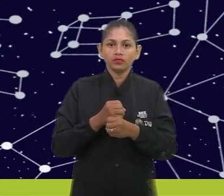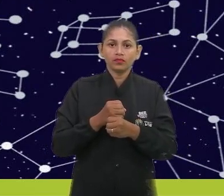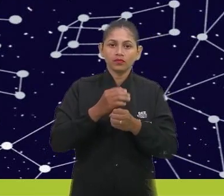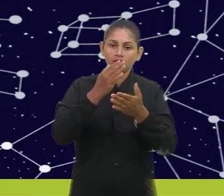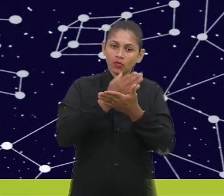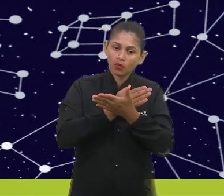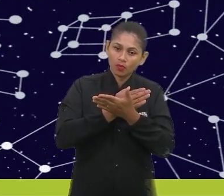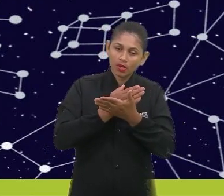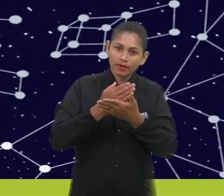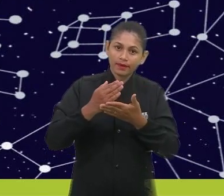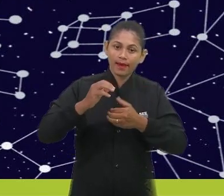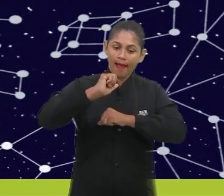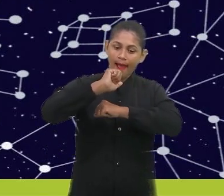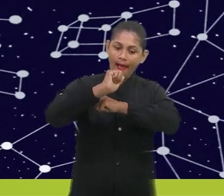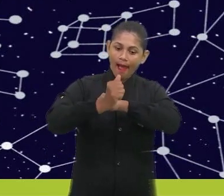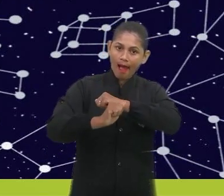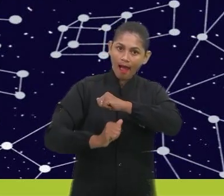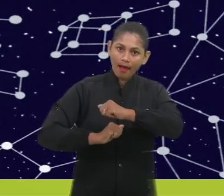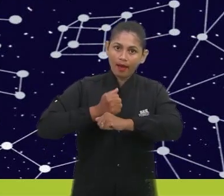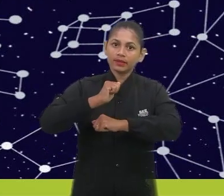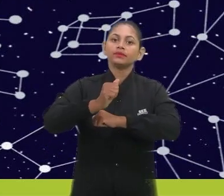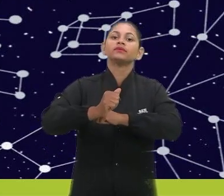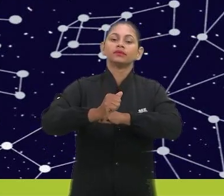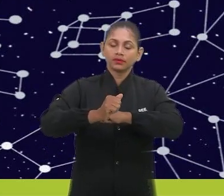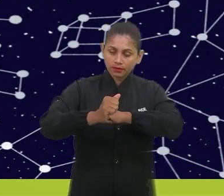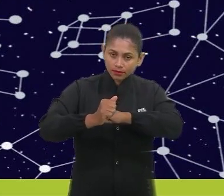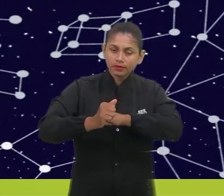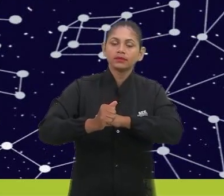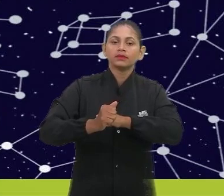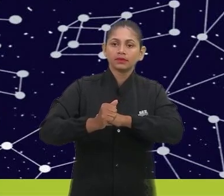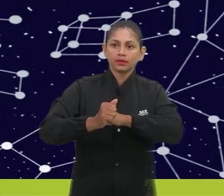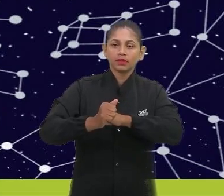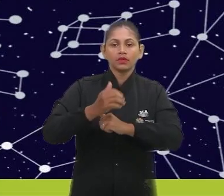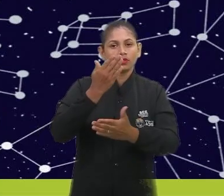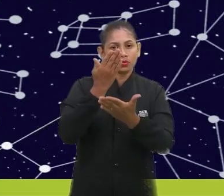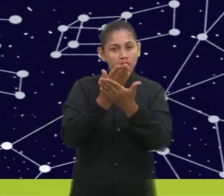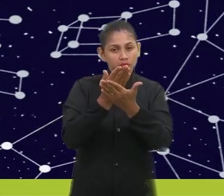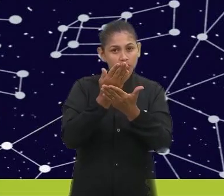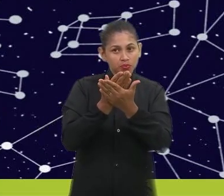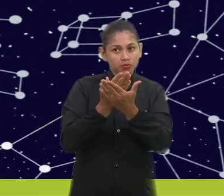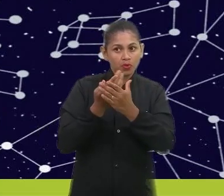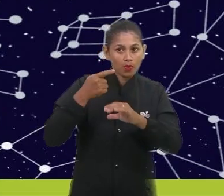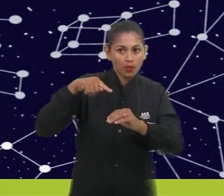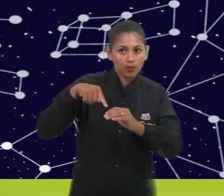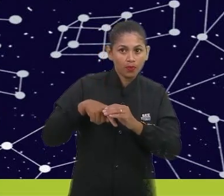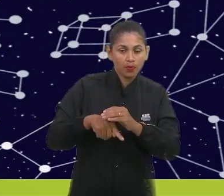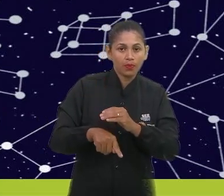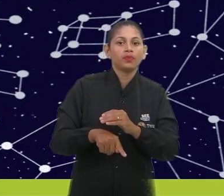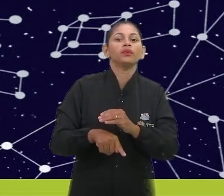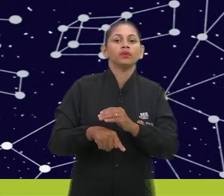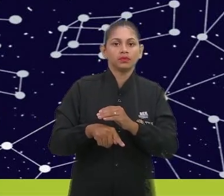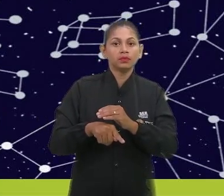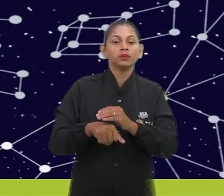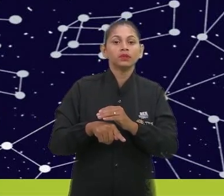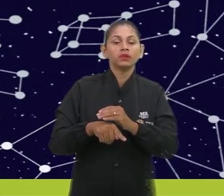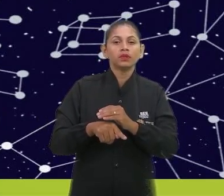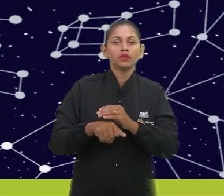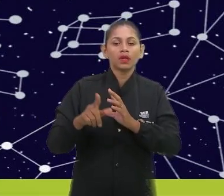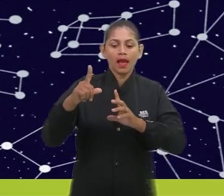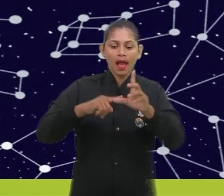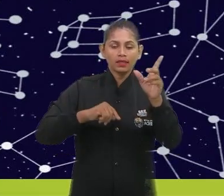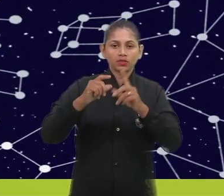de átomos e esses átomos, pessoal, eles vão ser estudados por essa astroquímica teórica.